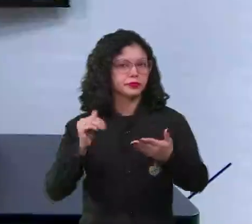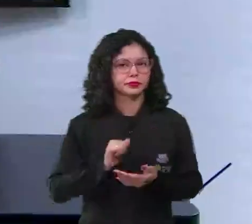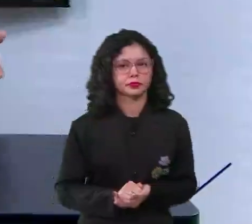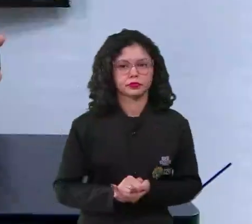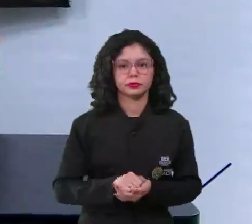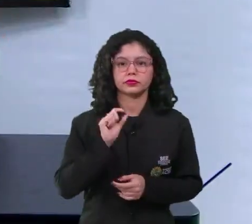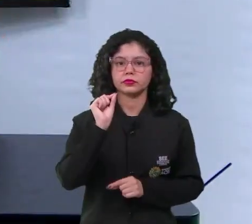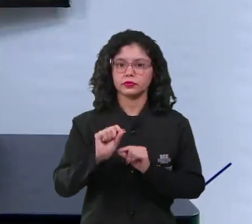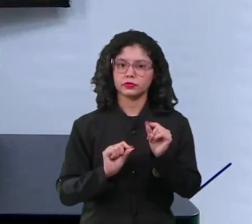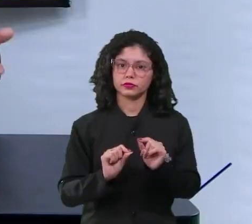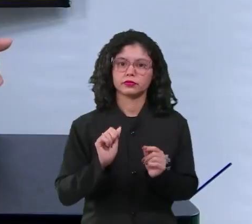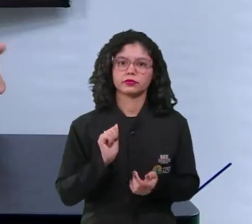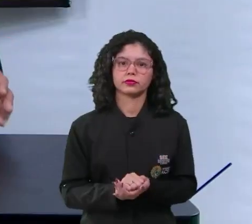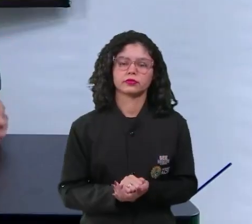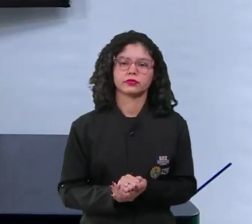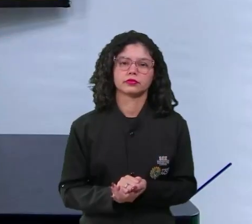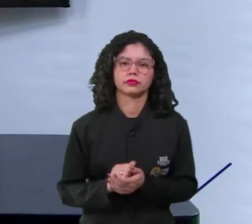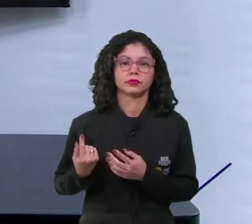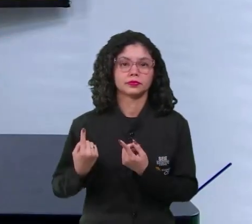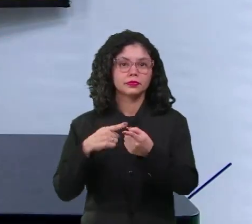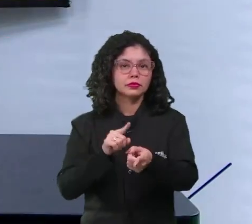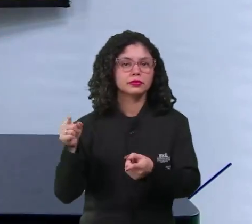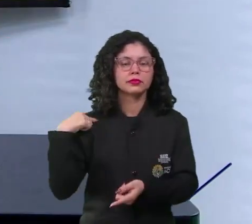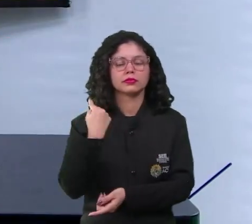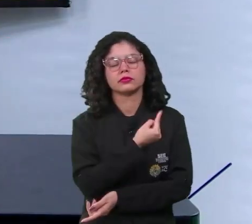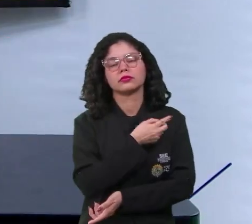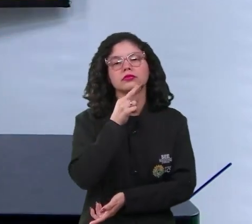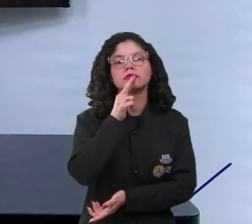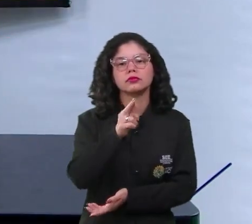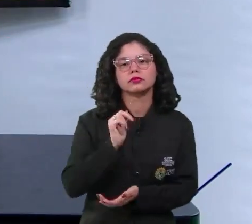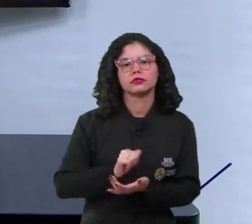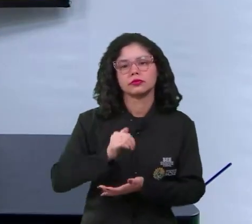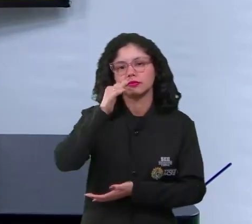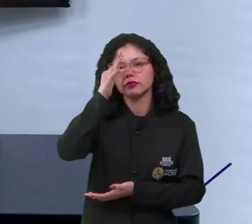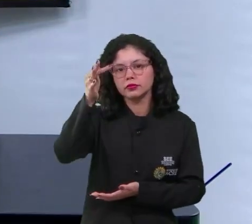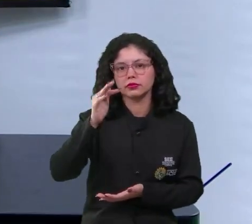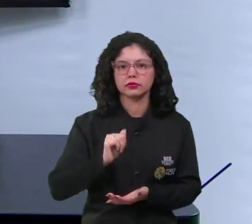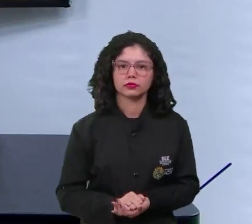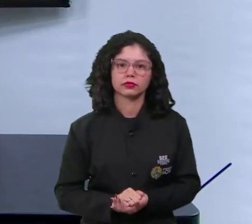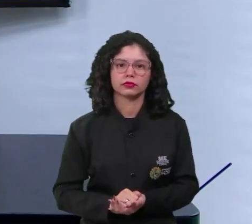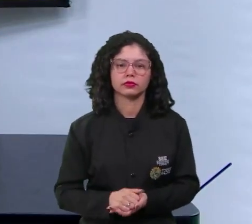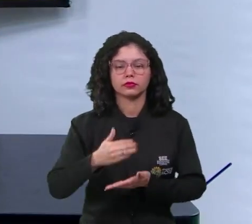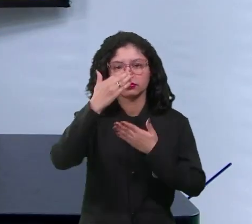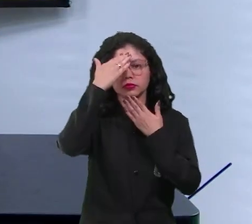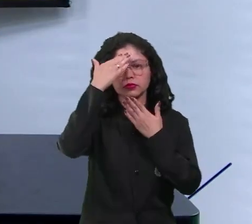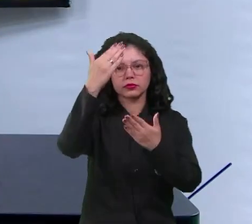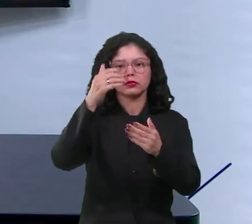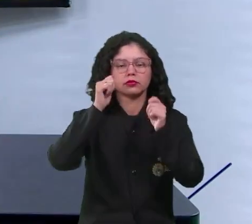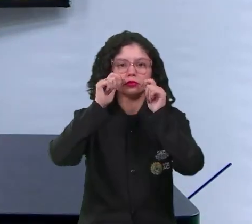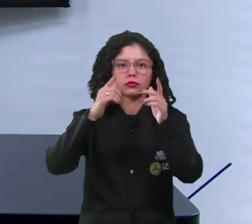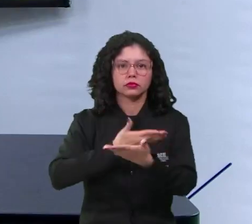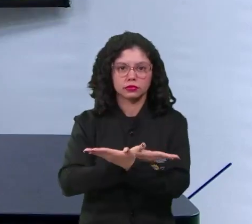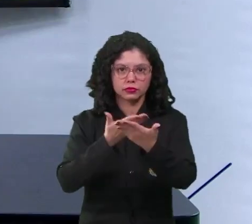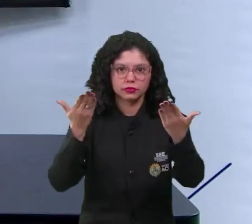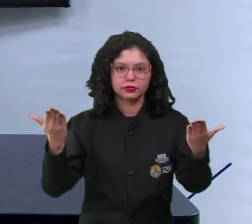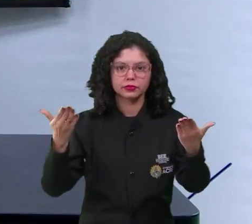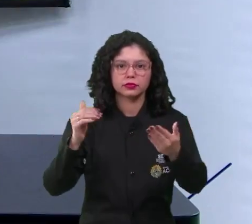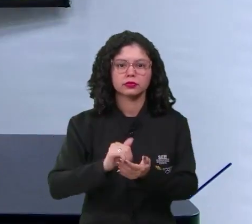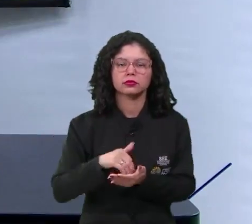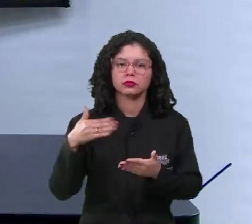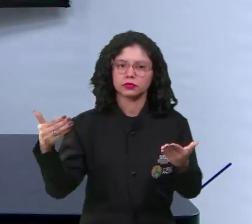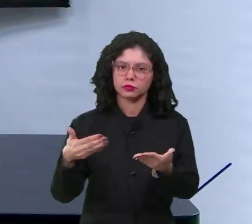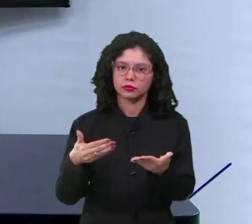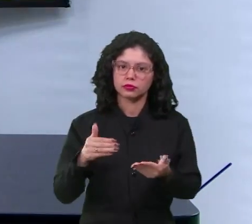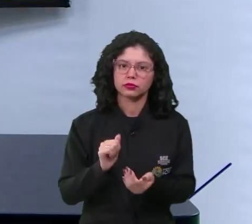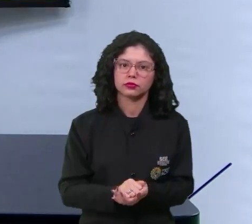é o que fica como desafio para a gente resolver aí no futuro. Agradeço muito a atenção de vocês até